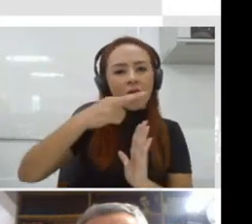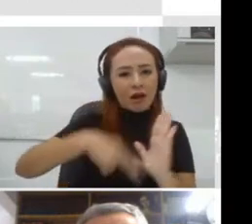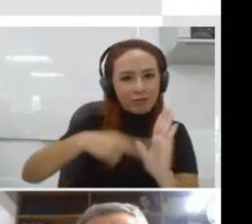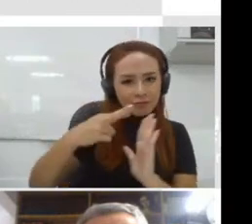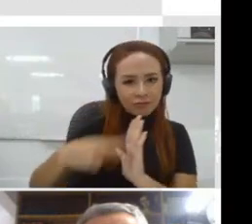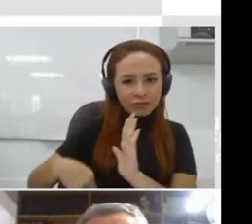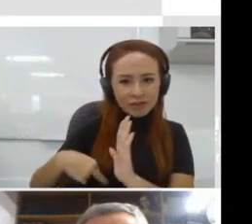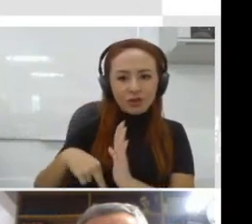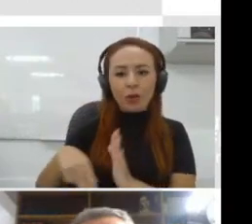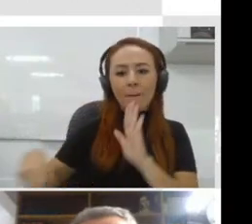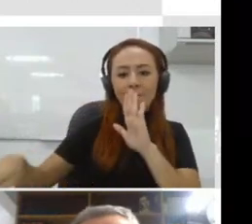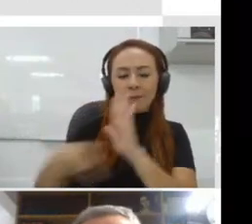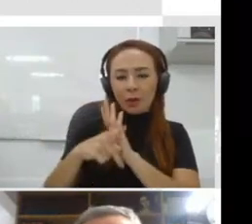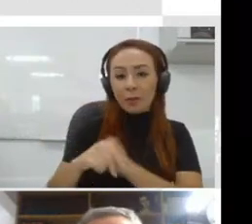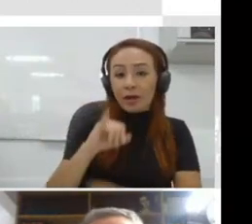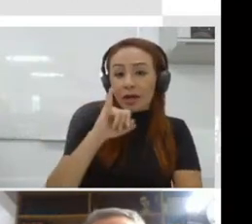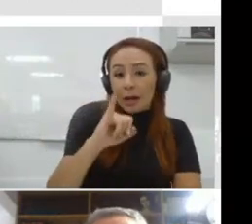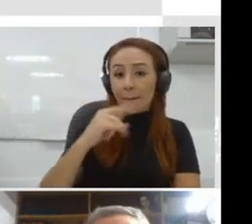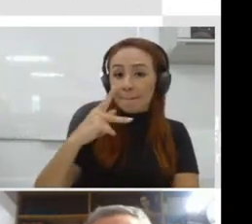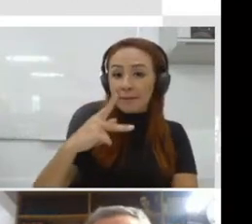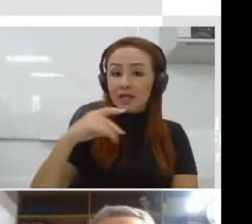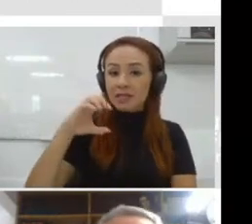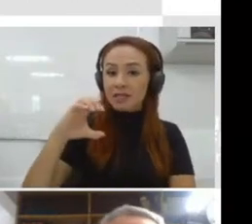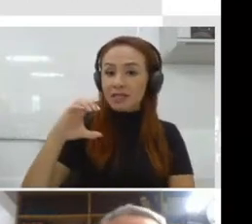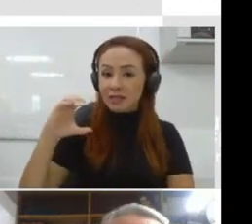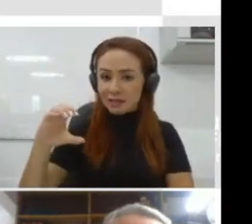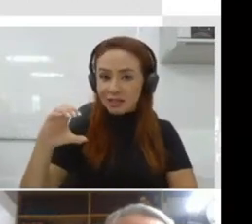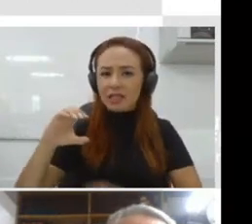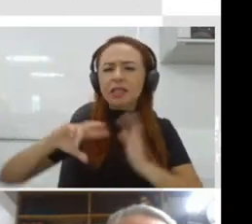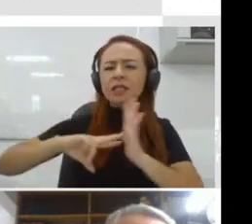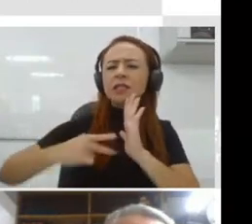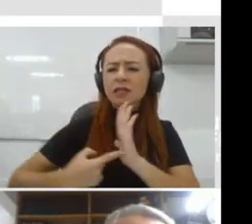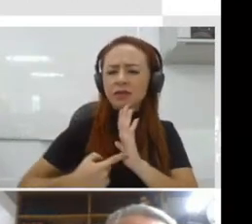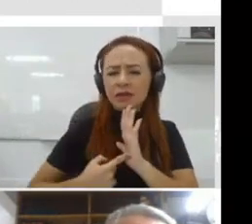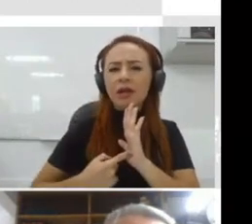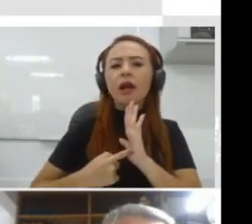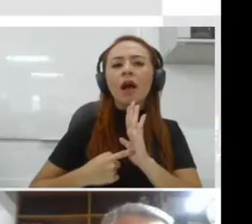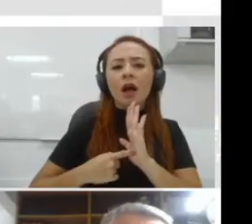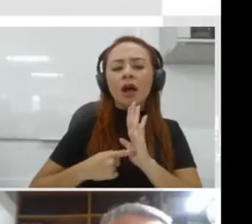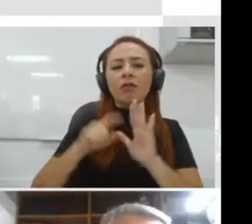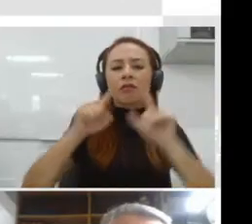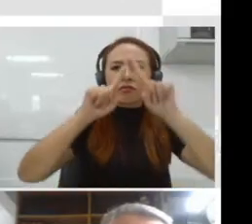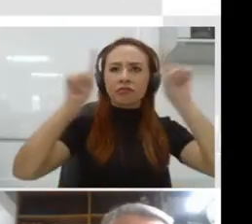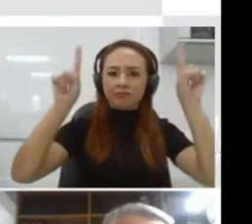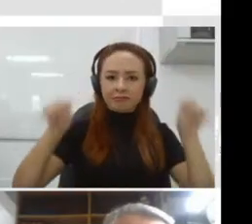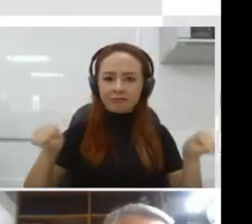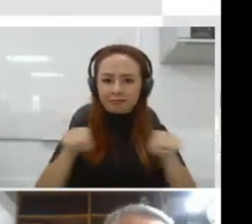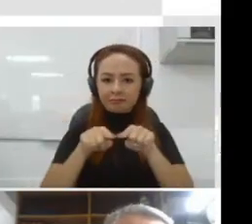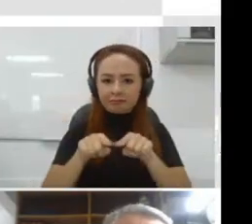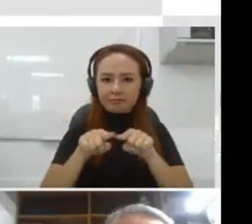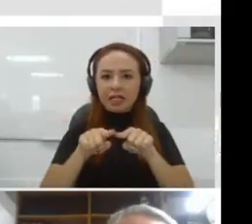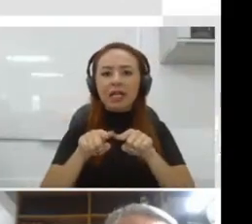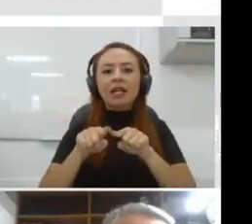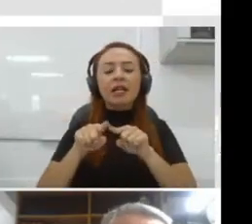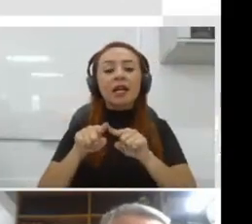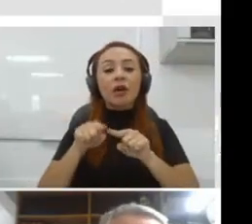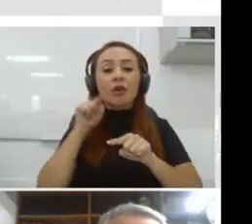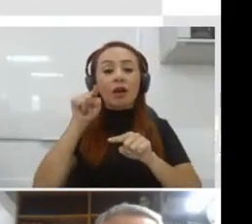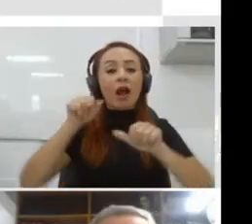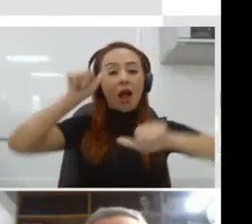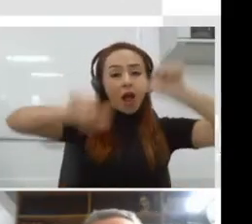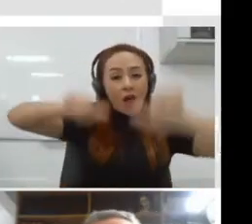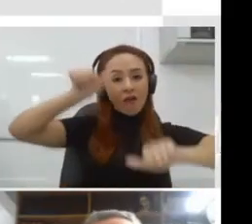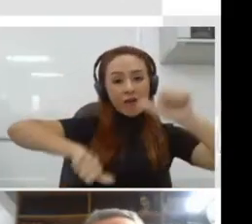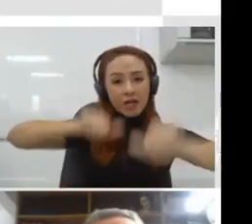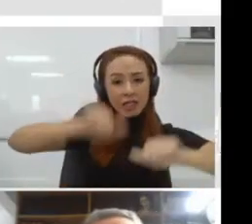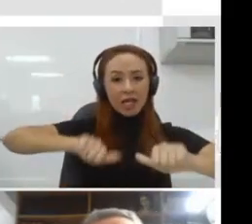IPCC é o painel intergovernamental sobre as mudanças climáticas, já está no seu 6º relatório, além de ter feito mais de 3